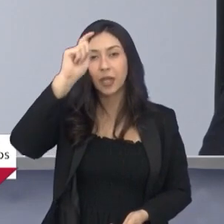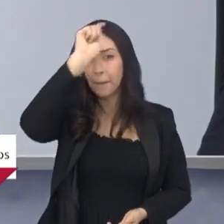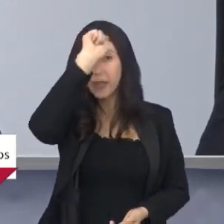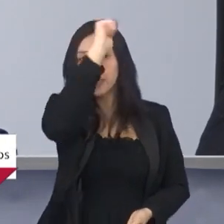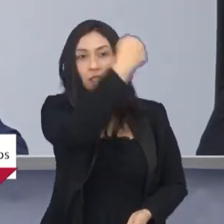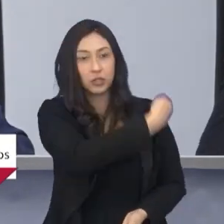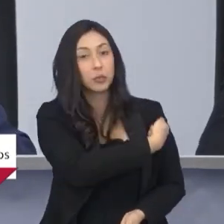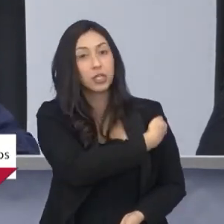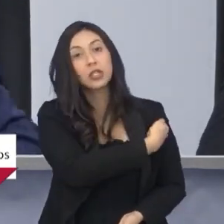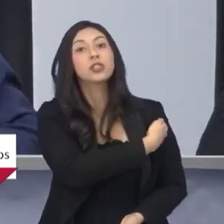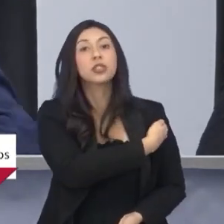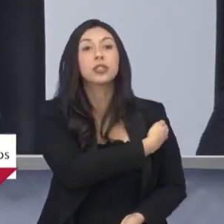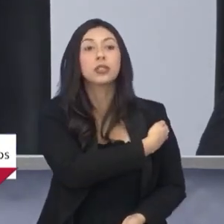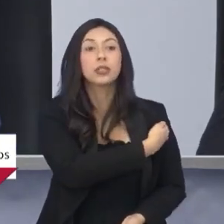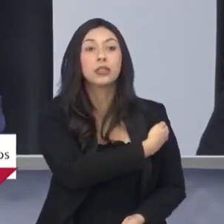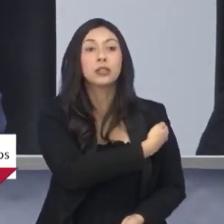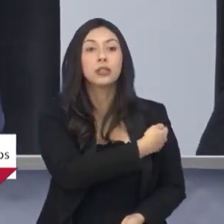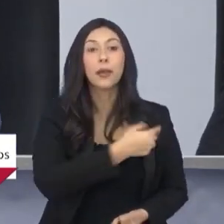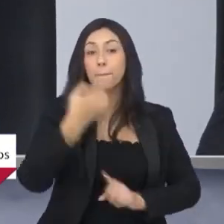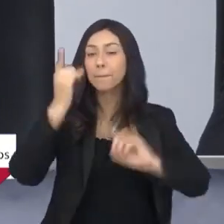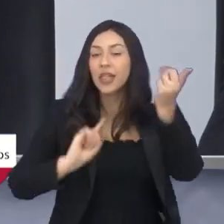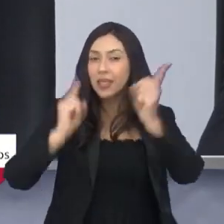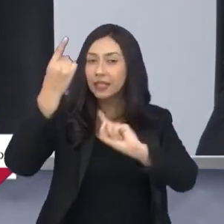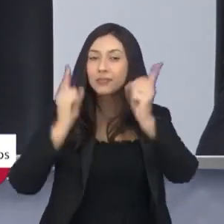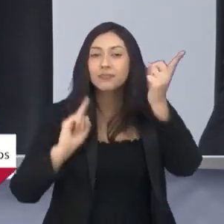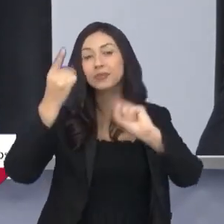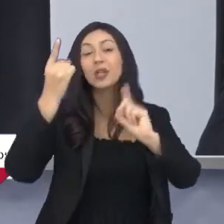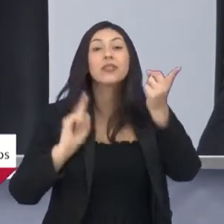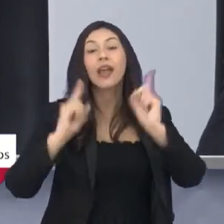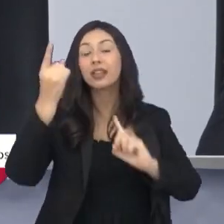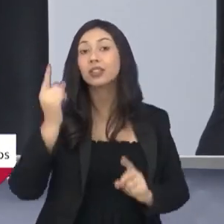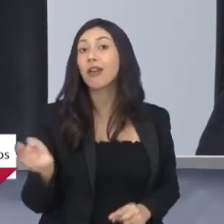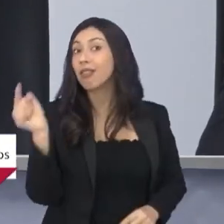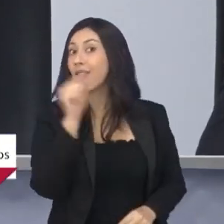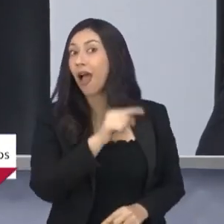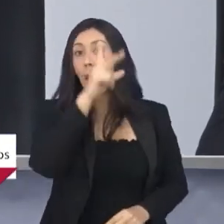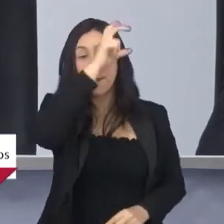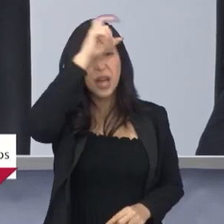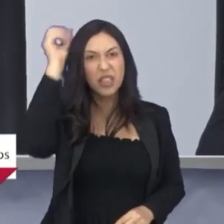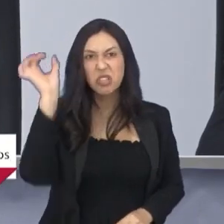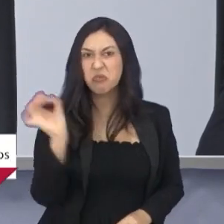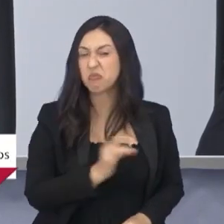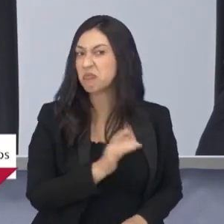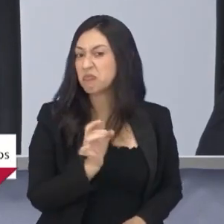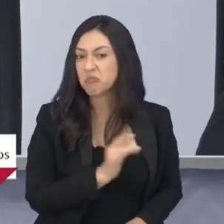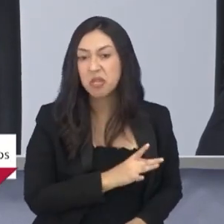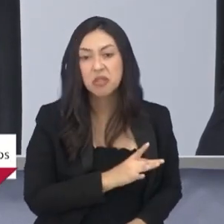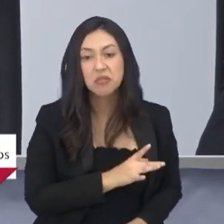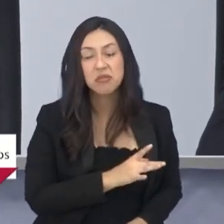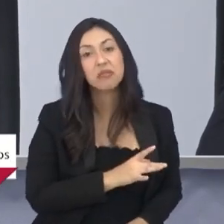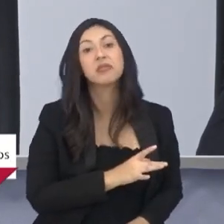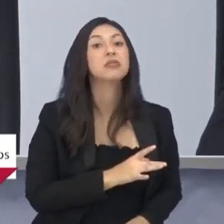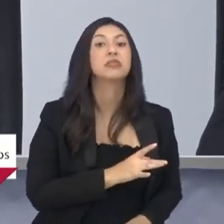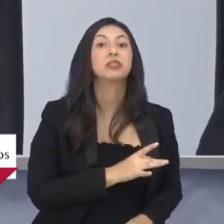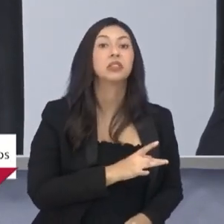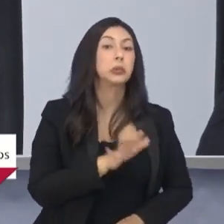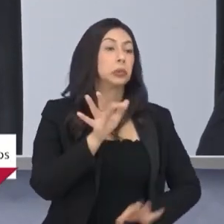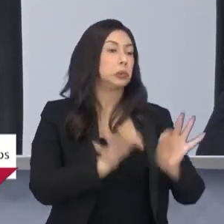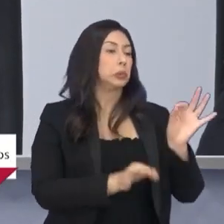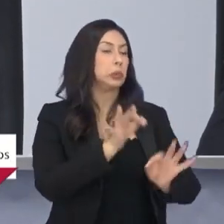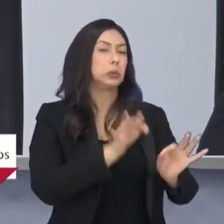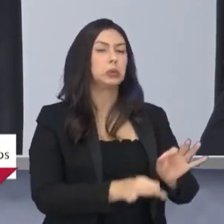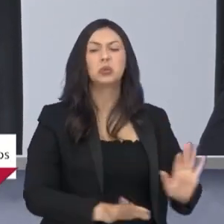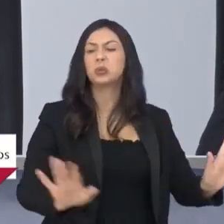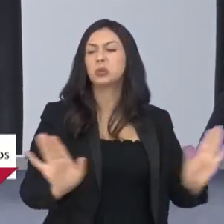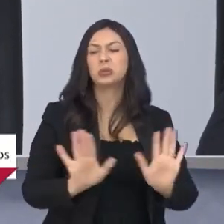dele Thomas ele falou assim o o Prefeito Não tem tem medo do Poder Judiciário o